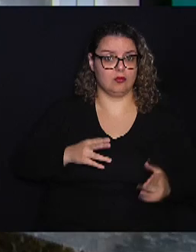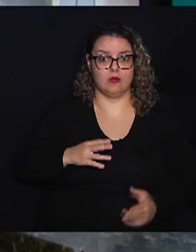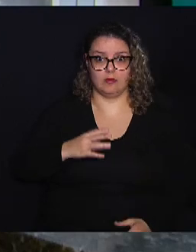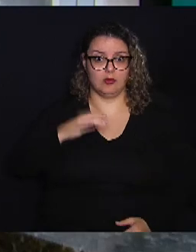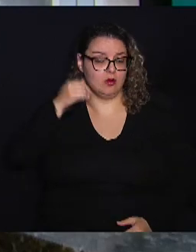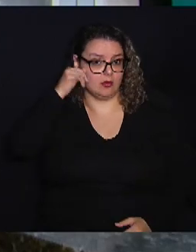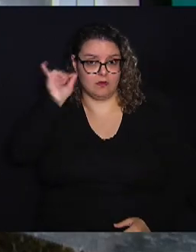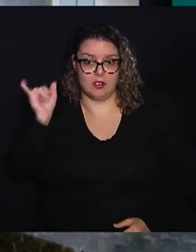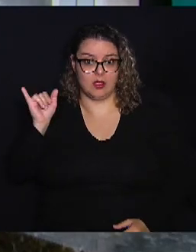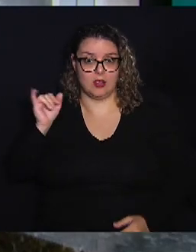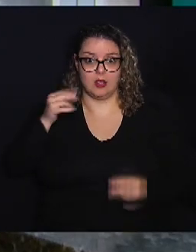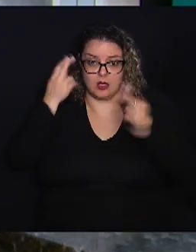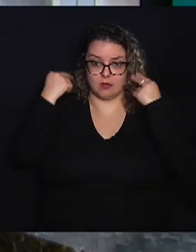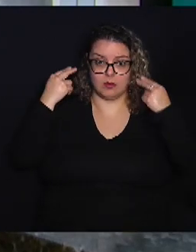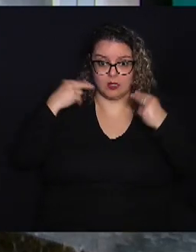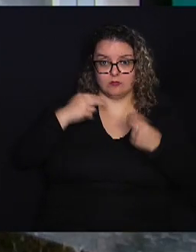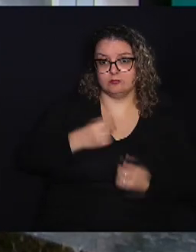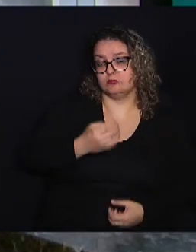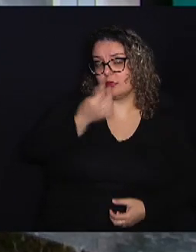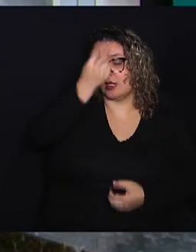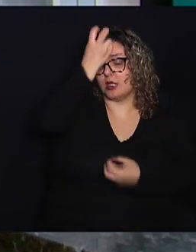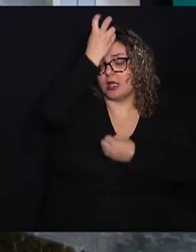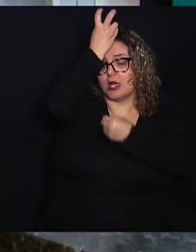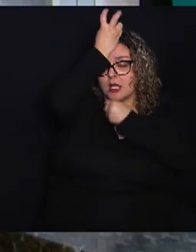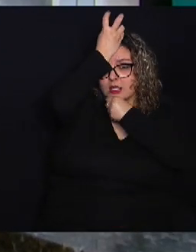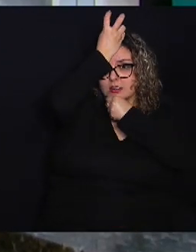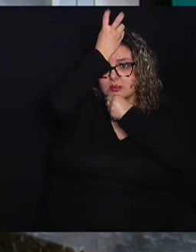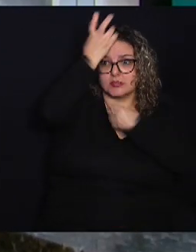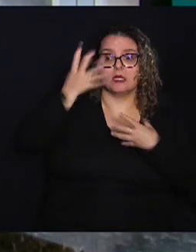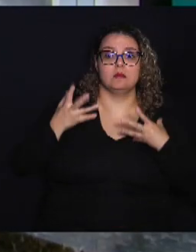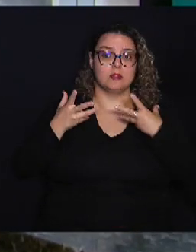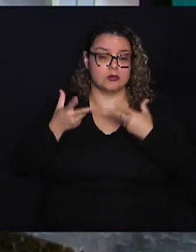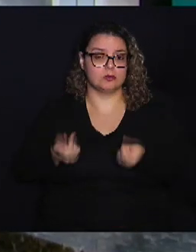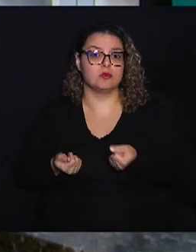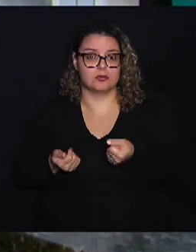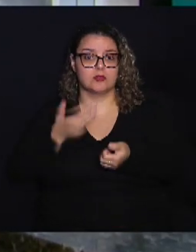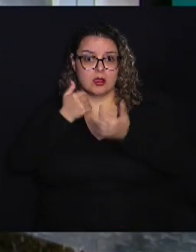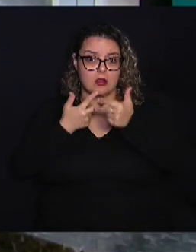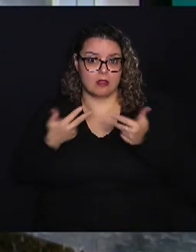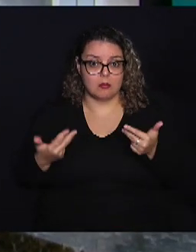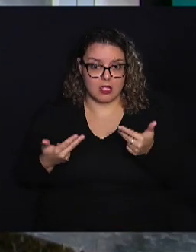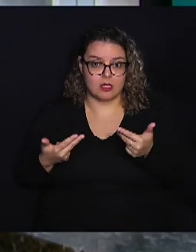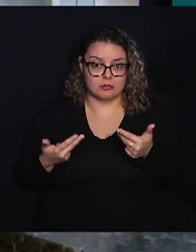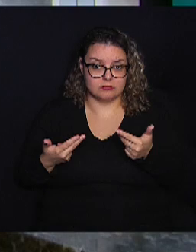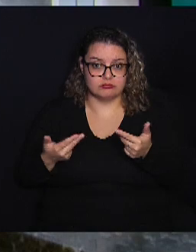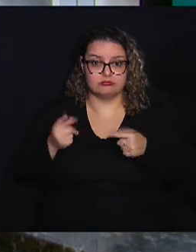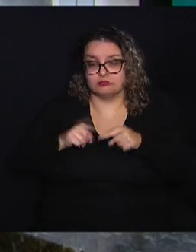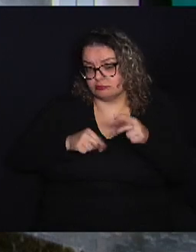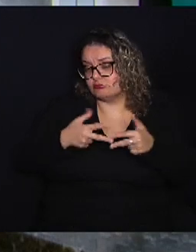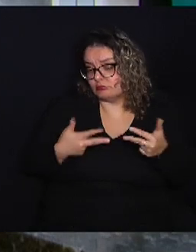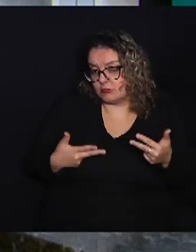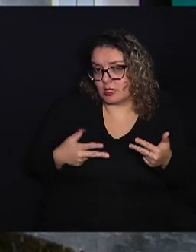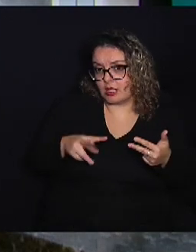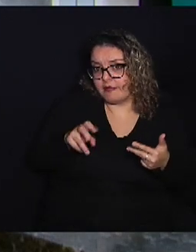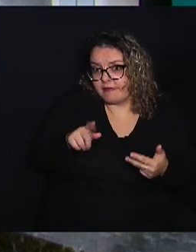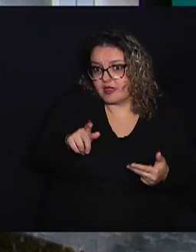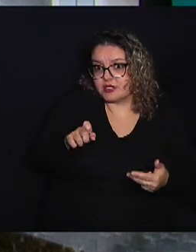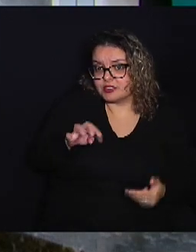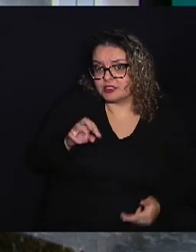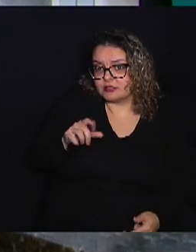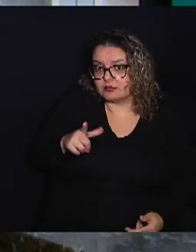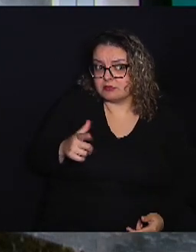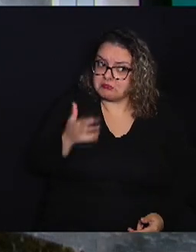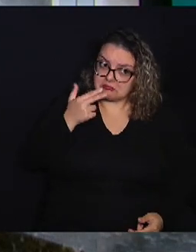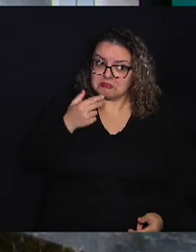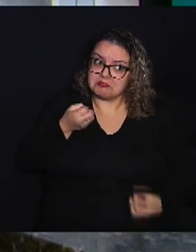as ovelhas, as cabras, todas se alimentam desse tipo de material vegetal e são bem